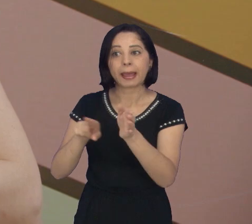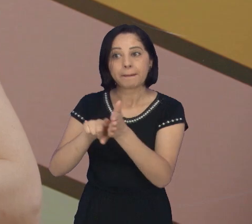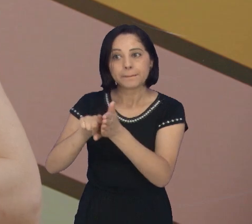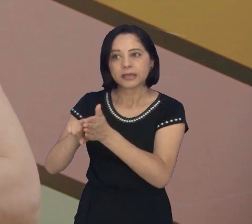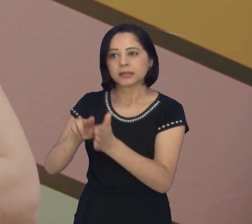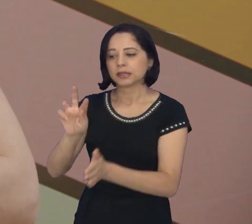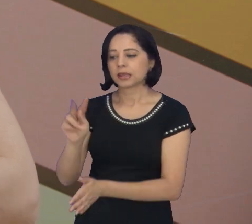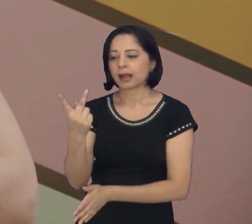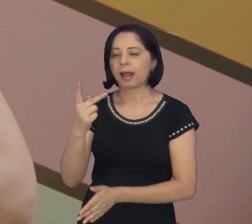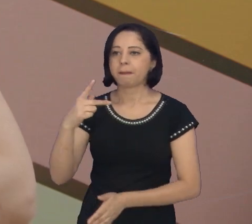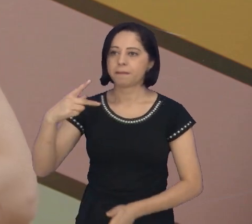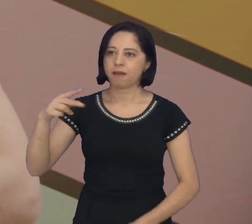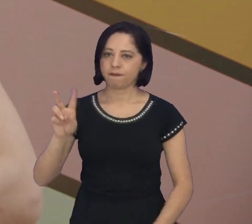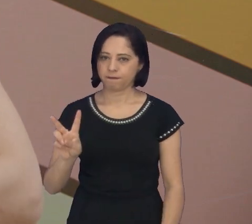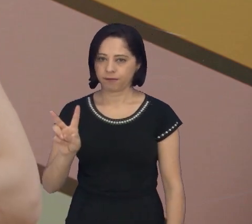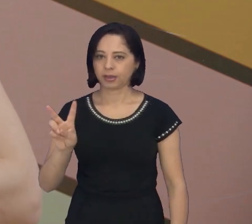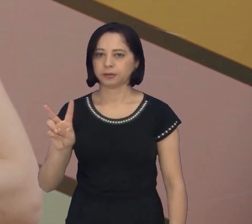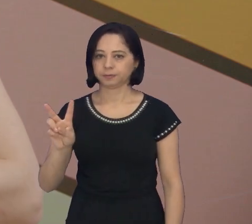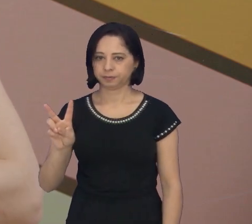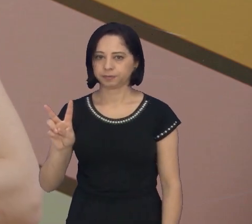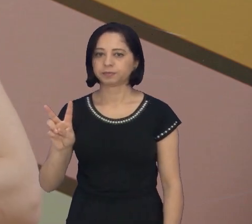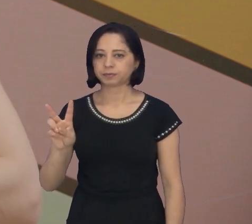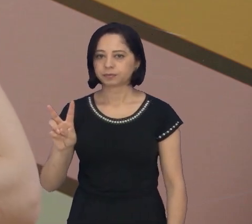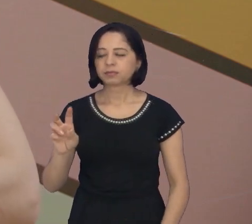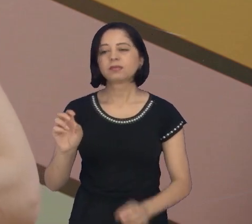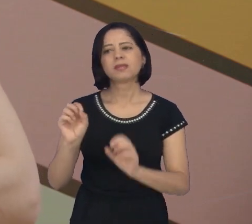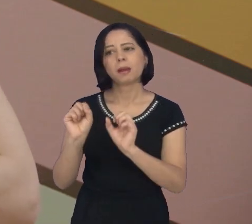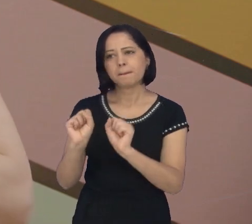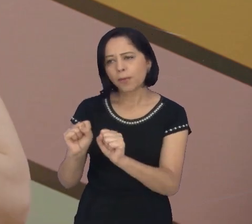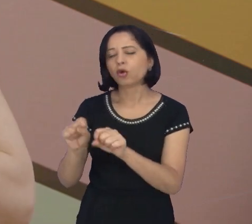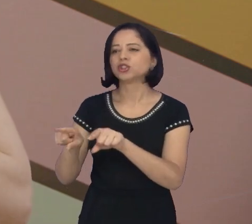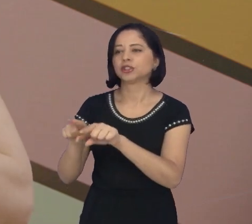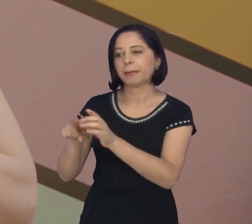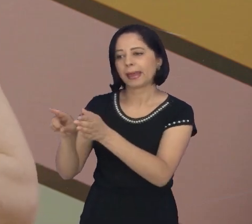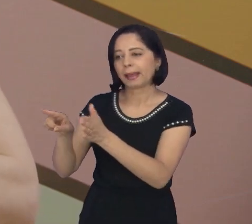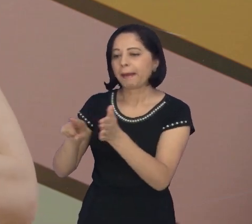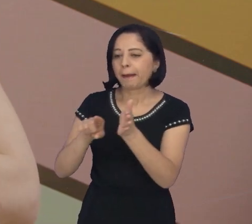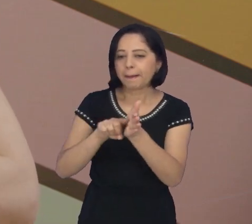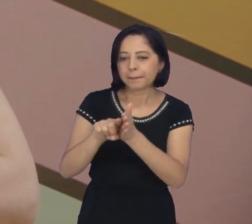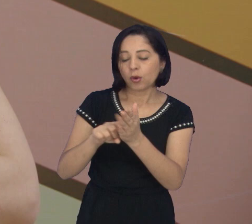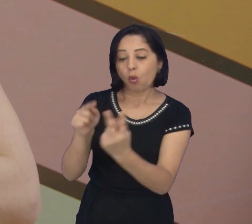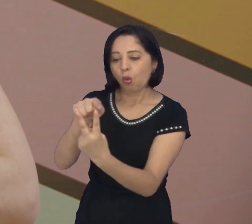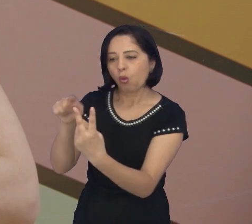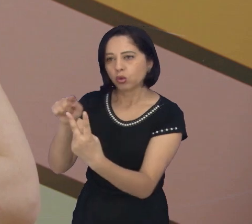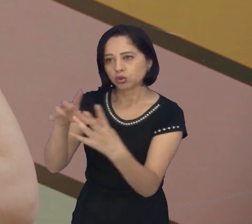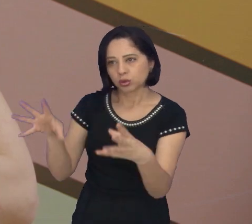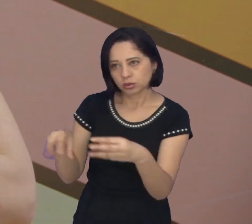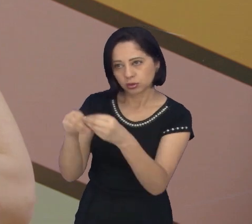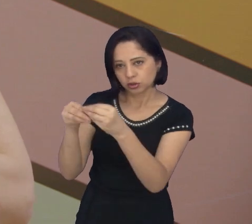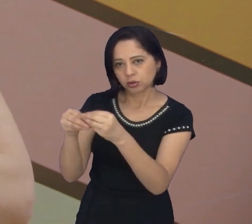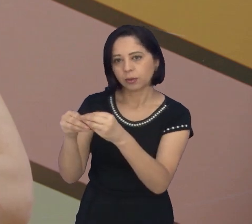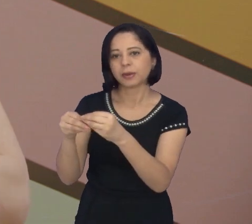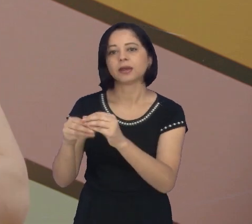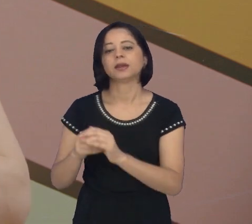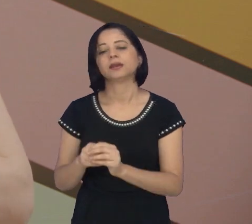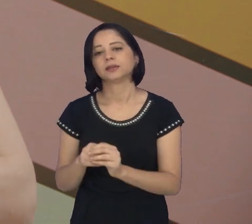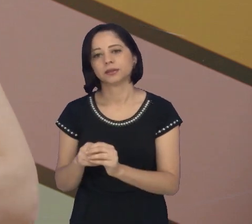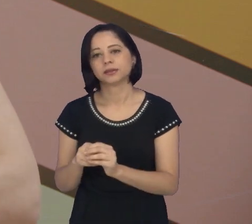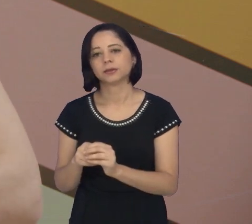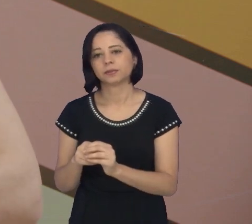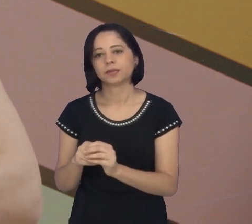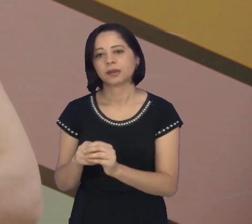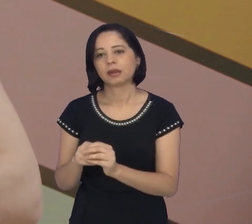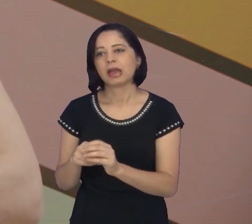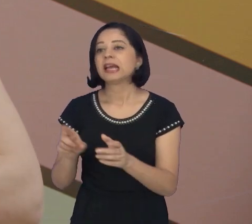podemos associar o Papa Nicolau ou não, pode ser só o HPV também, com a mesma eficácia no rastreamento. Isso seria o rastreamento